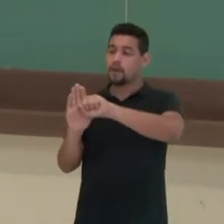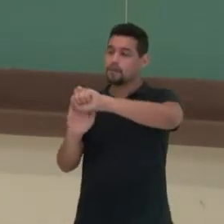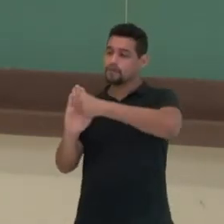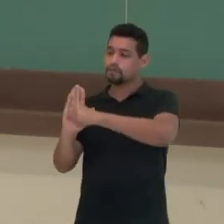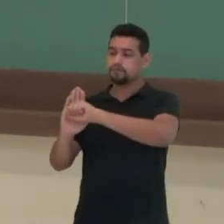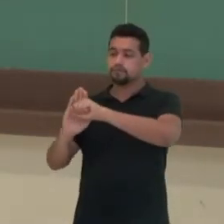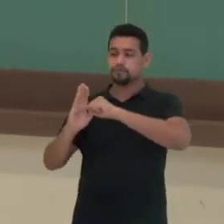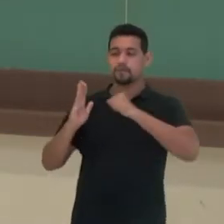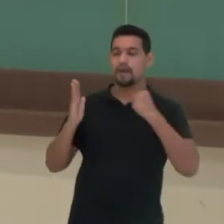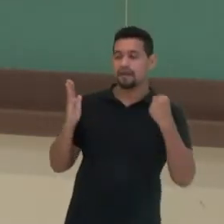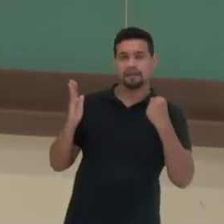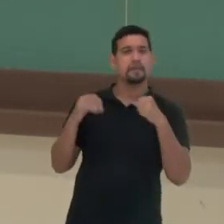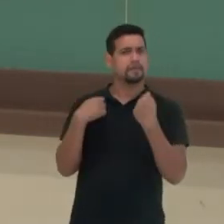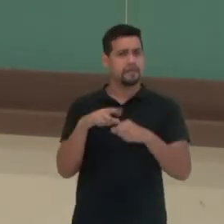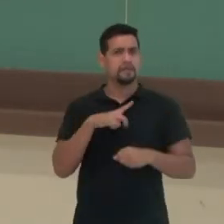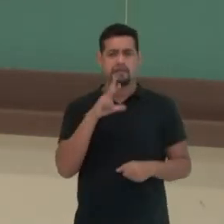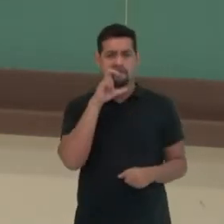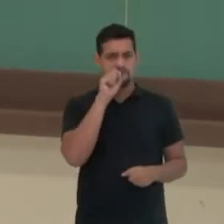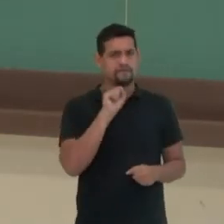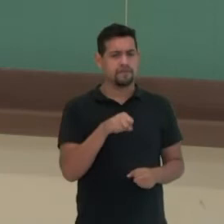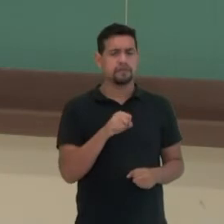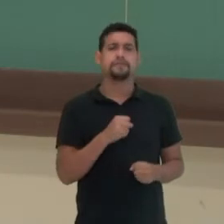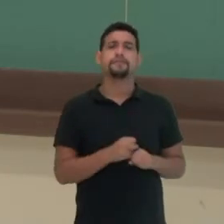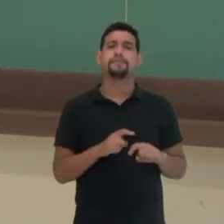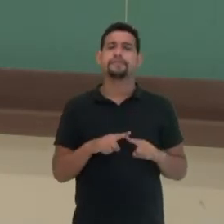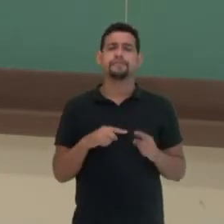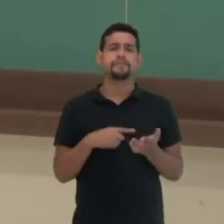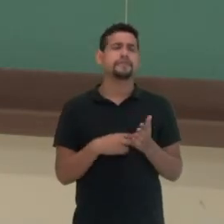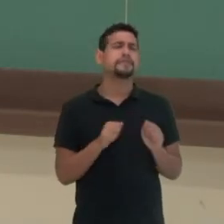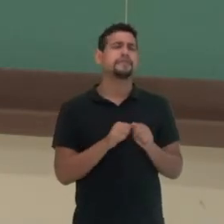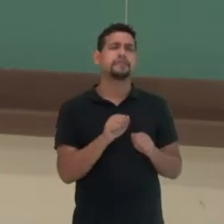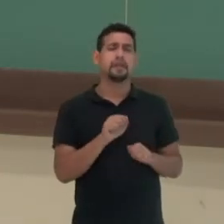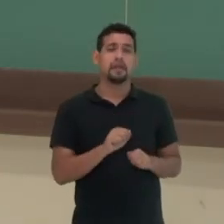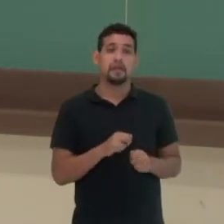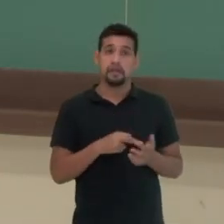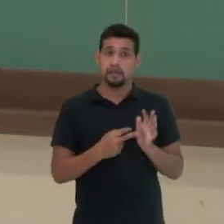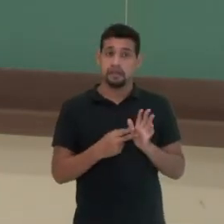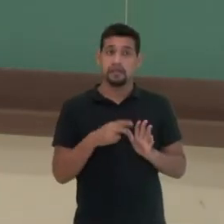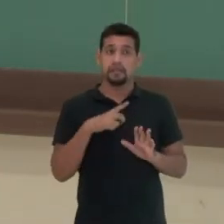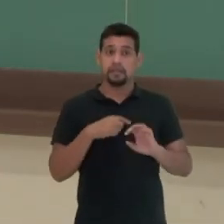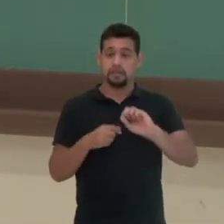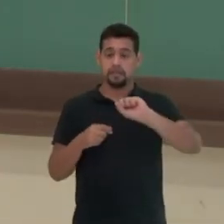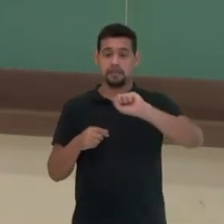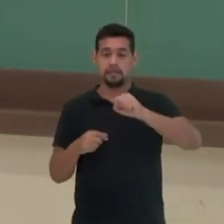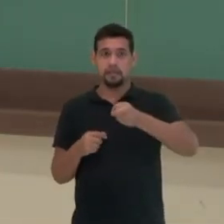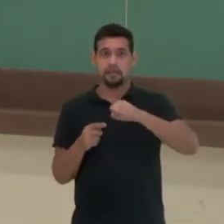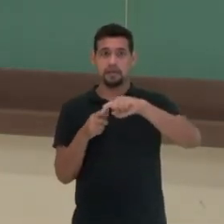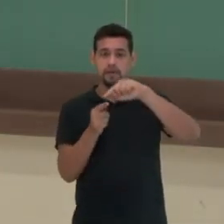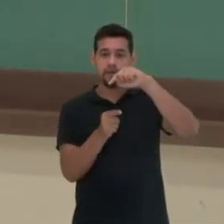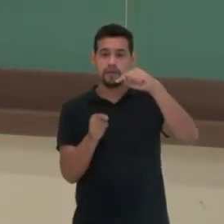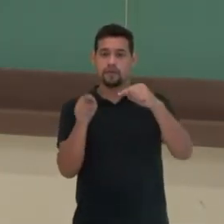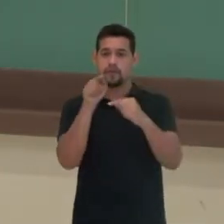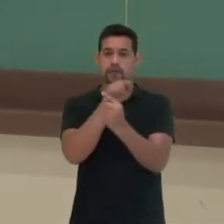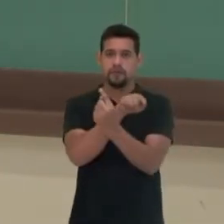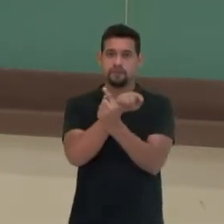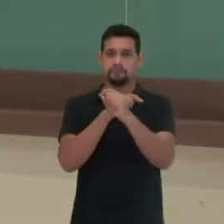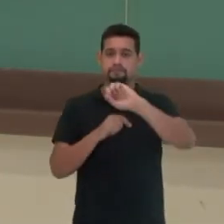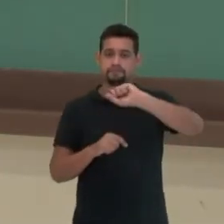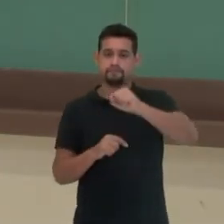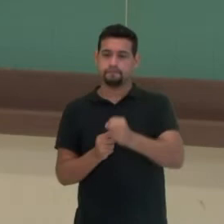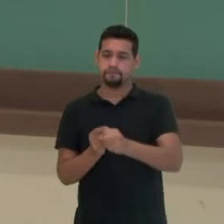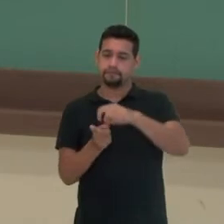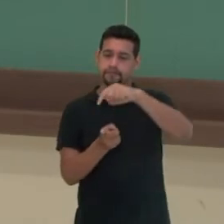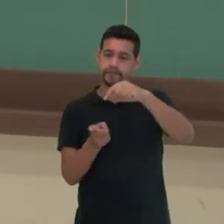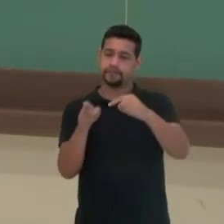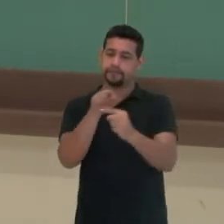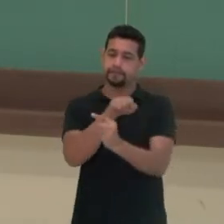a porta, você vai aplicar uma força, né? E vai fazer então com que ela gire. Olha aqui, ó, esse eixo vai girar, né?